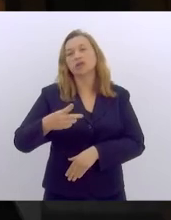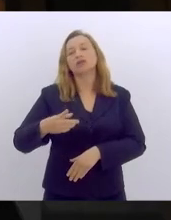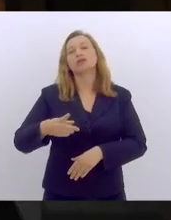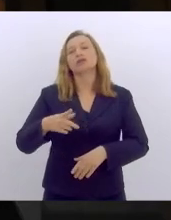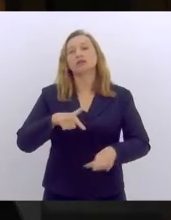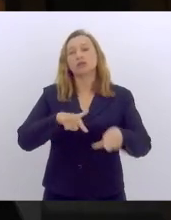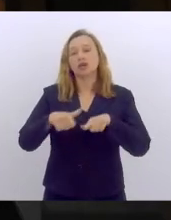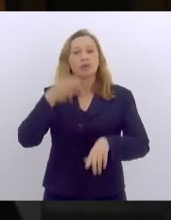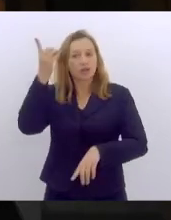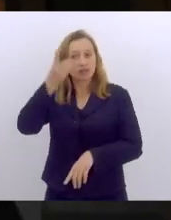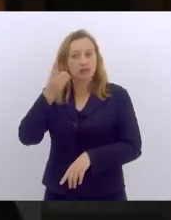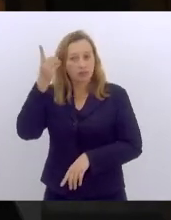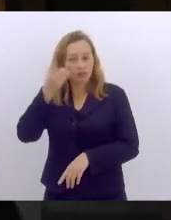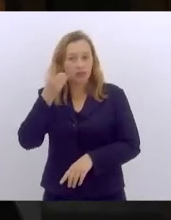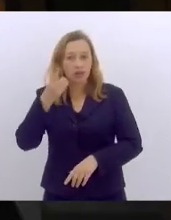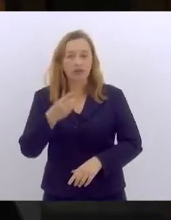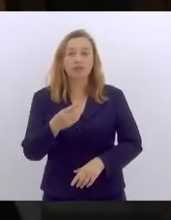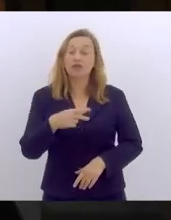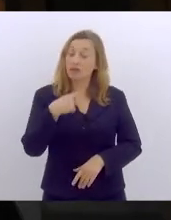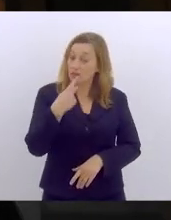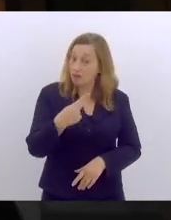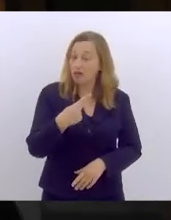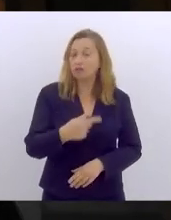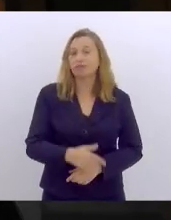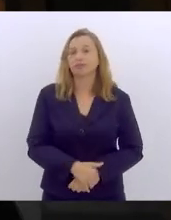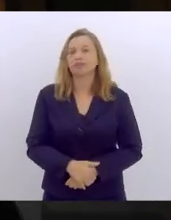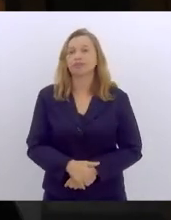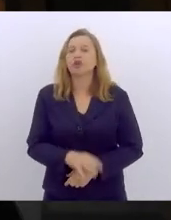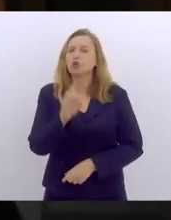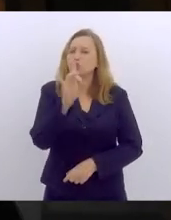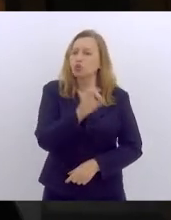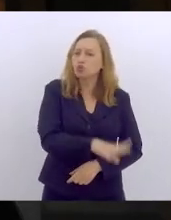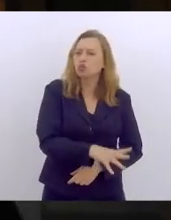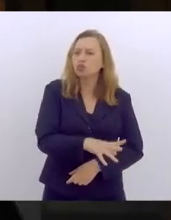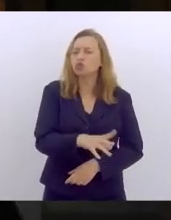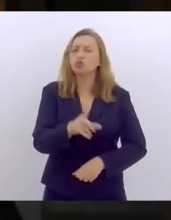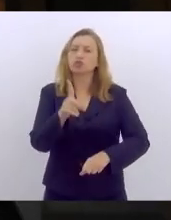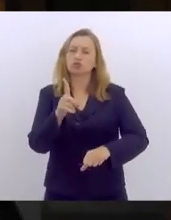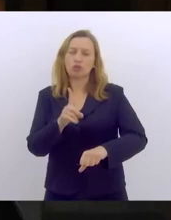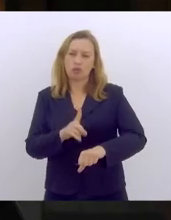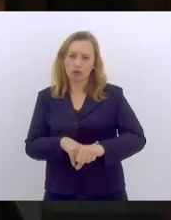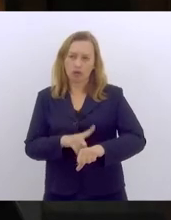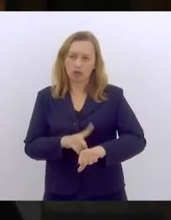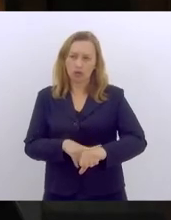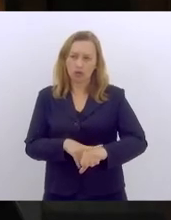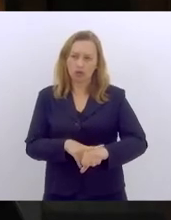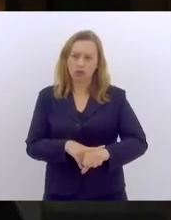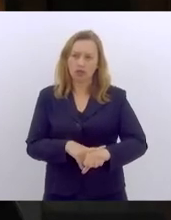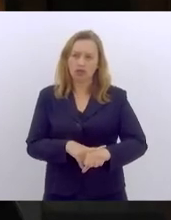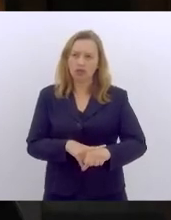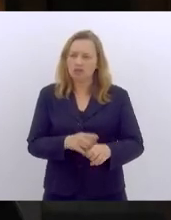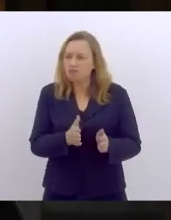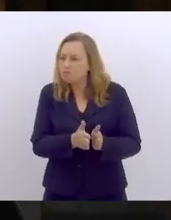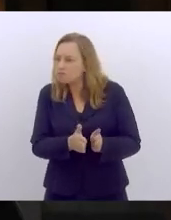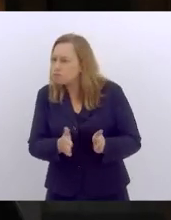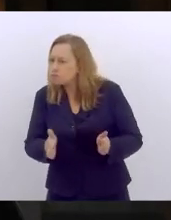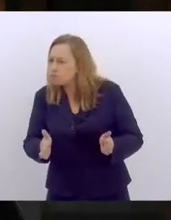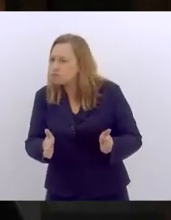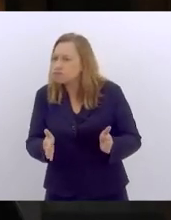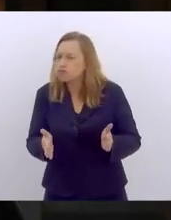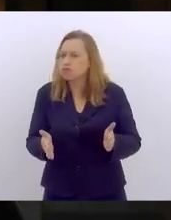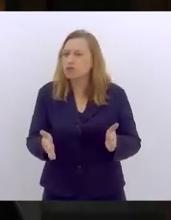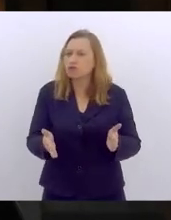presidente. E verifico que nos últimos tempos esse processo foi